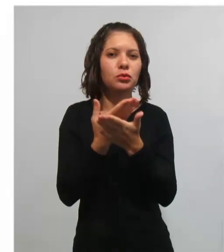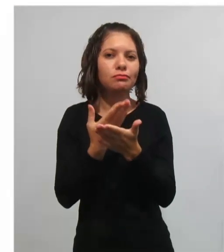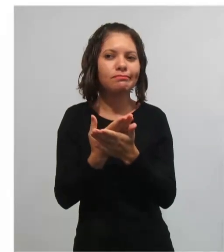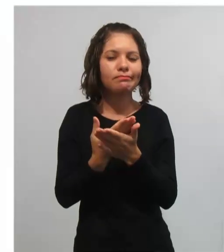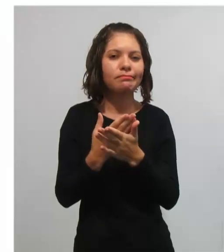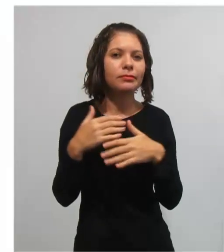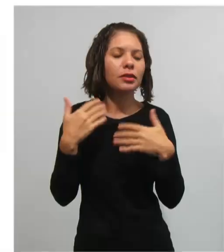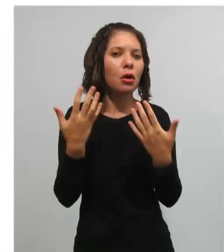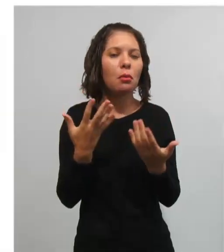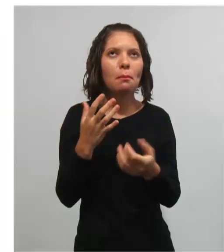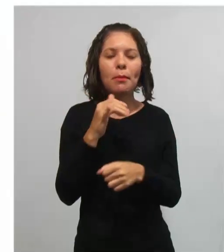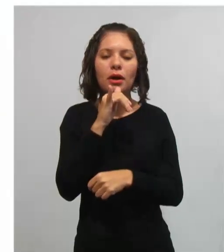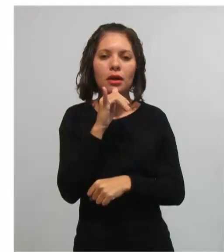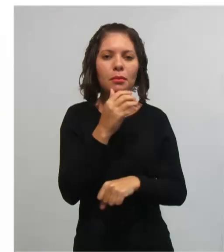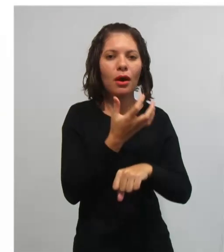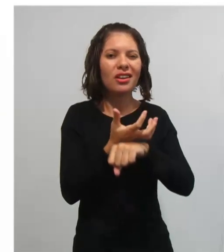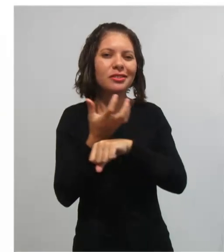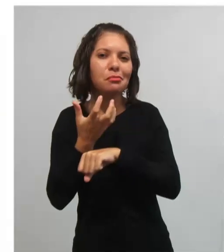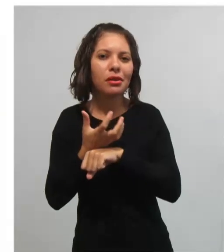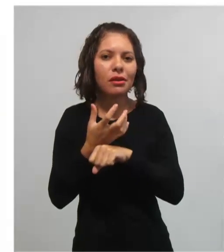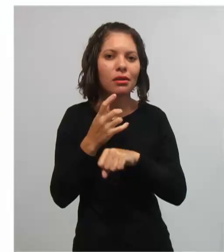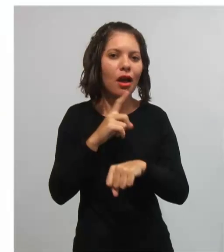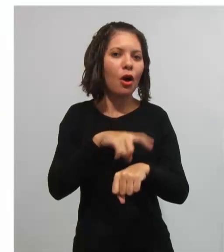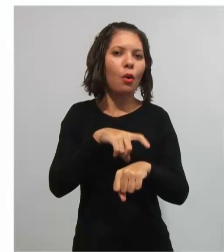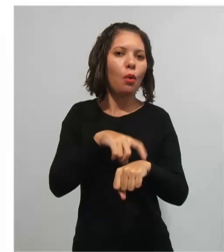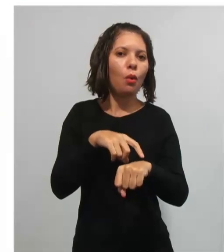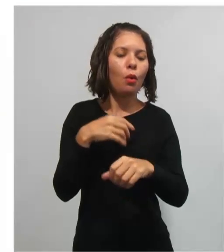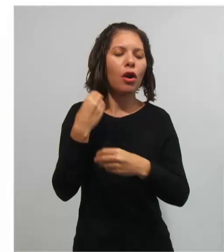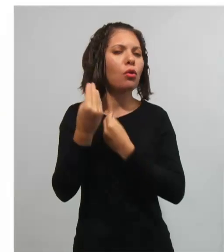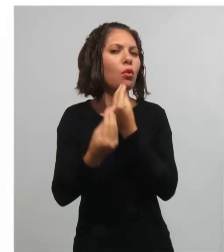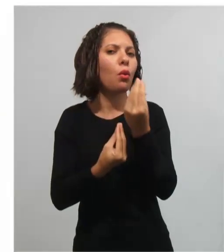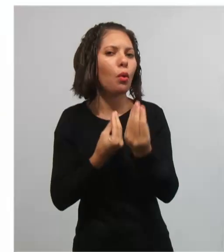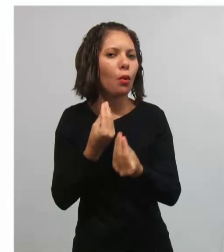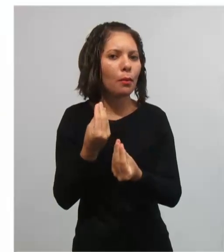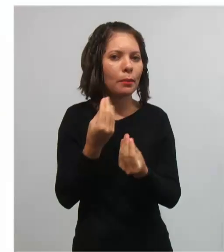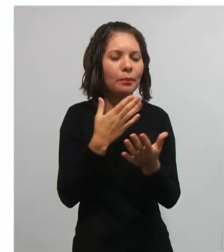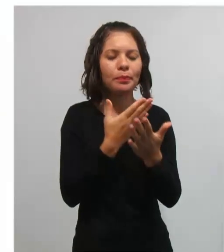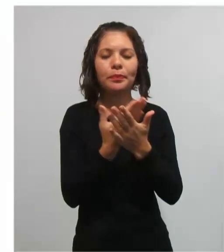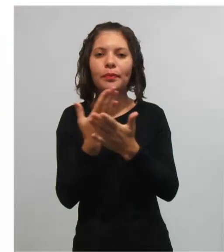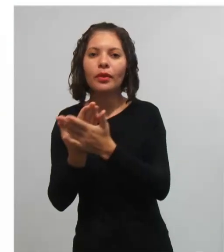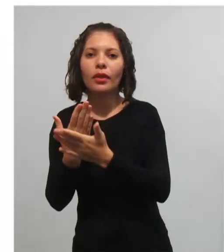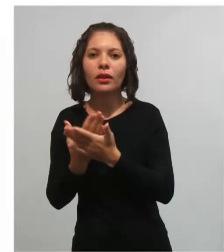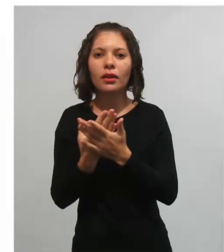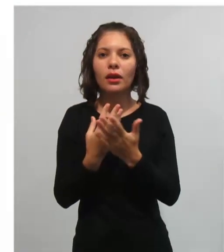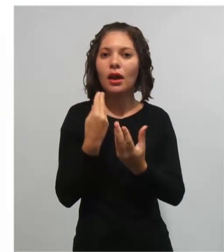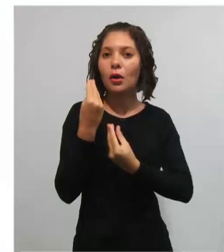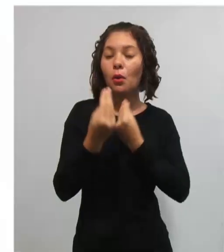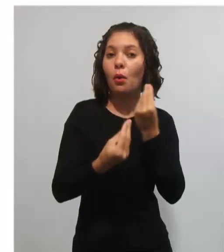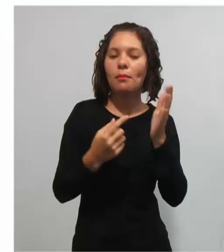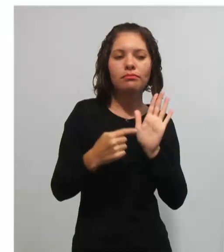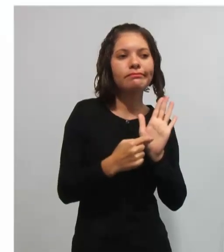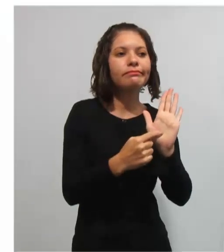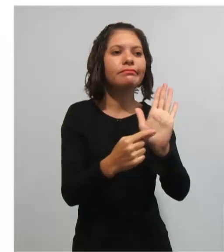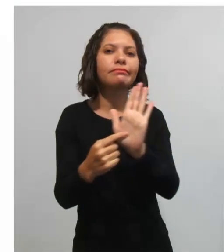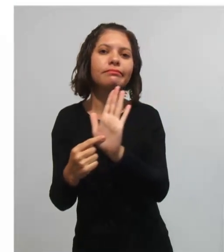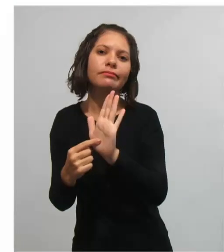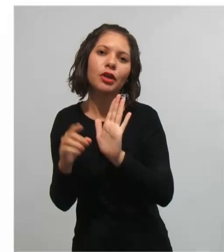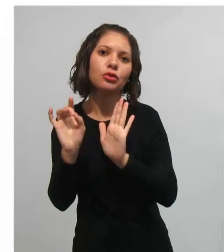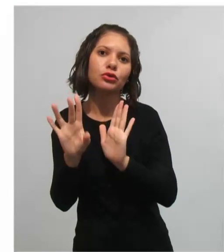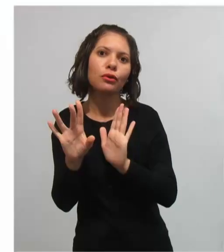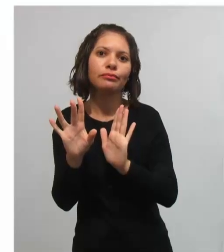e da escola. Então, nós vamos entender pontualmente toda essa construção histórica que se deu a